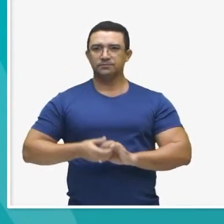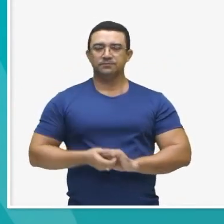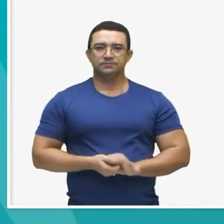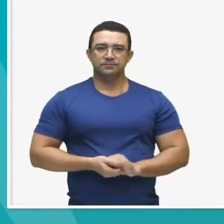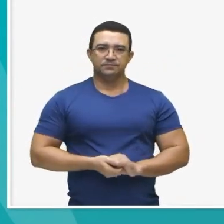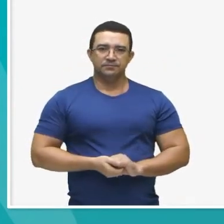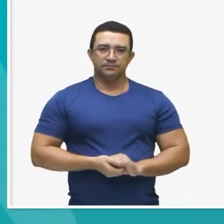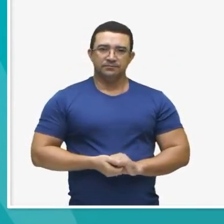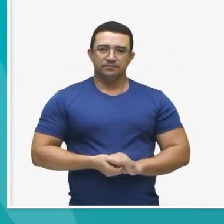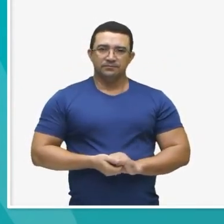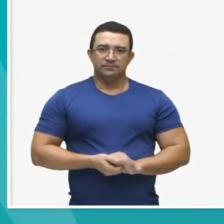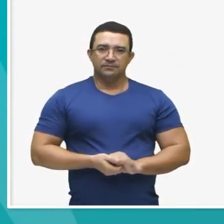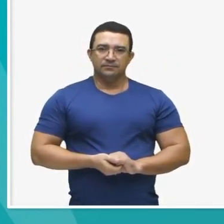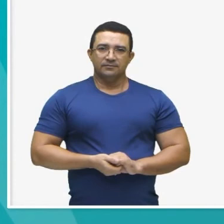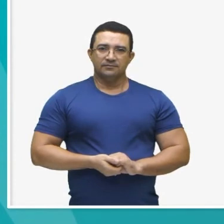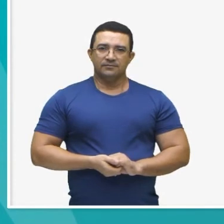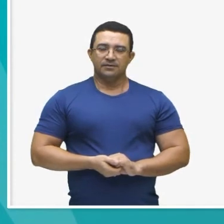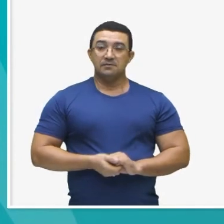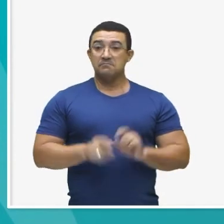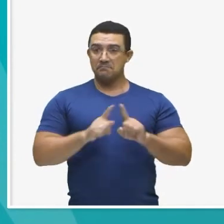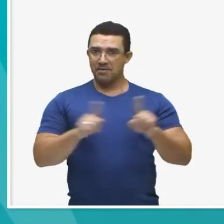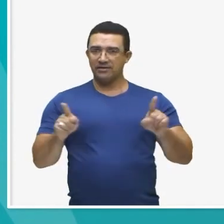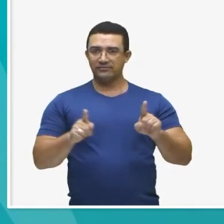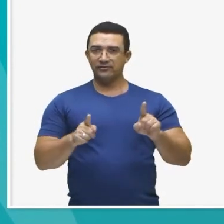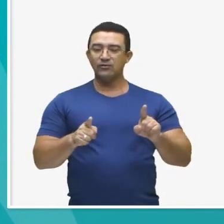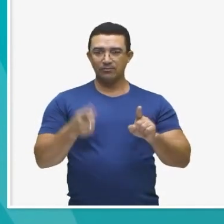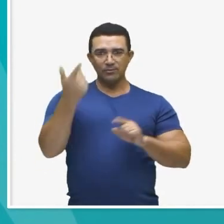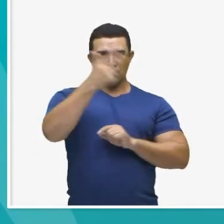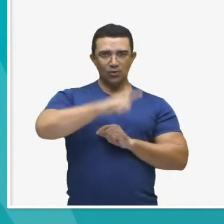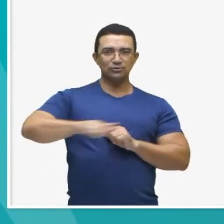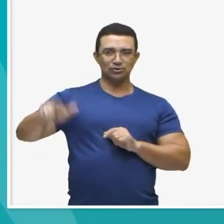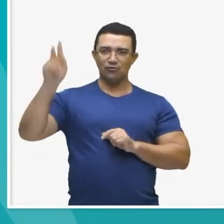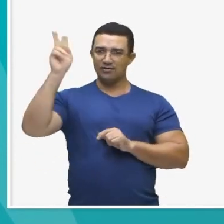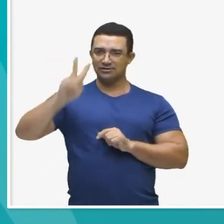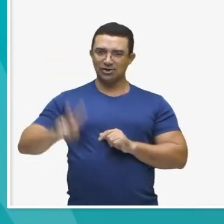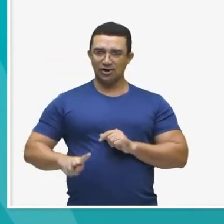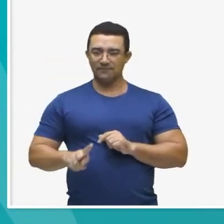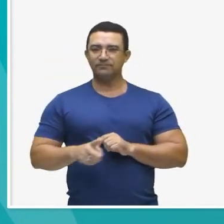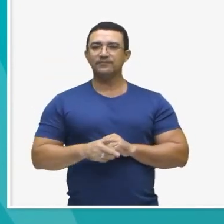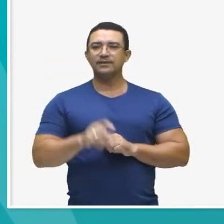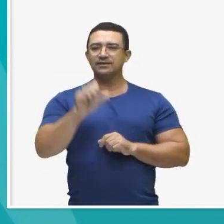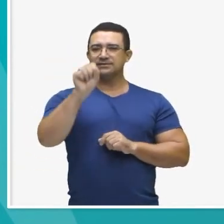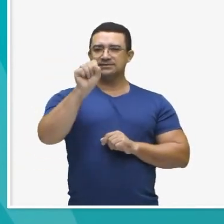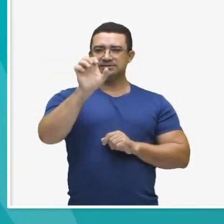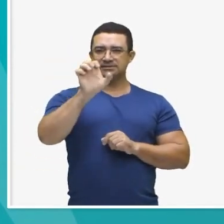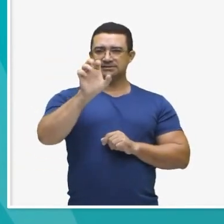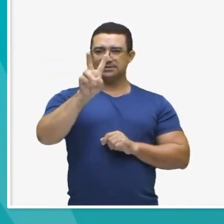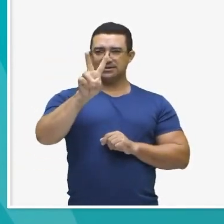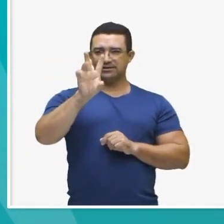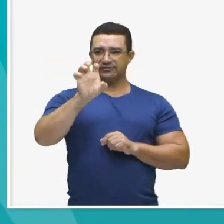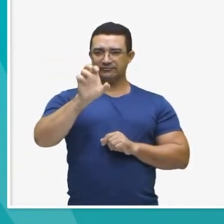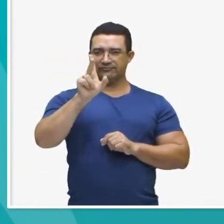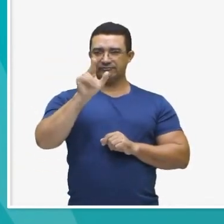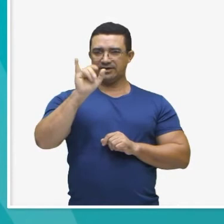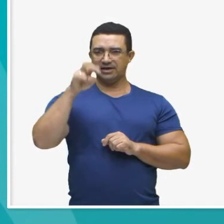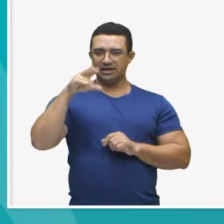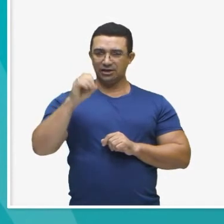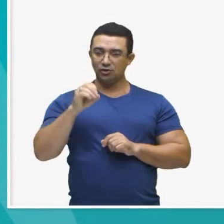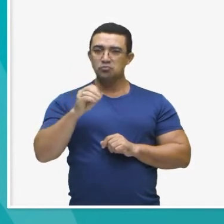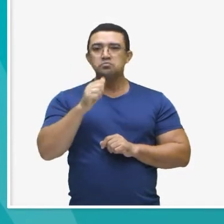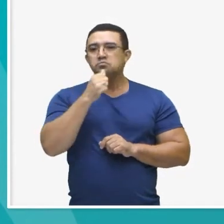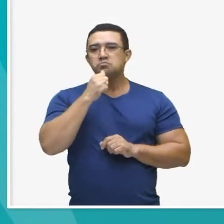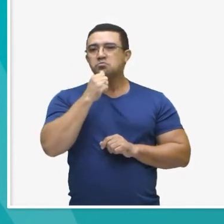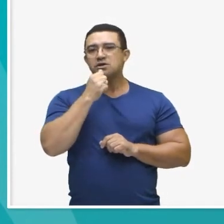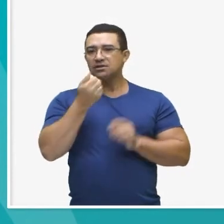pode se perder de vista, ele ainda não chegou de fato à capital. Então ele continua se deparando com processos de morte. Como eu